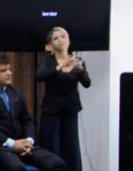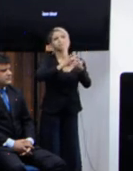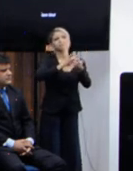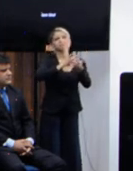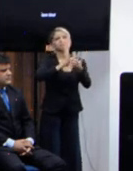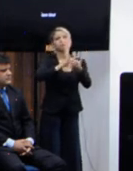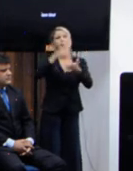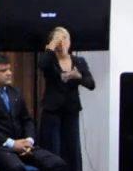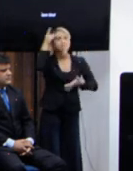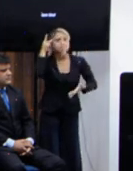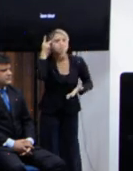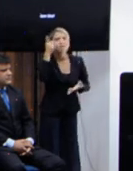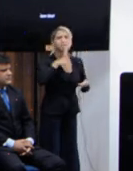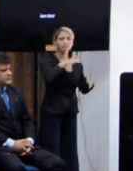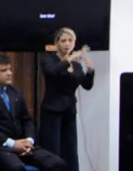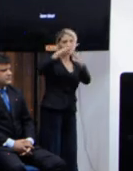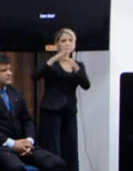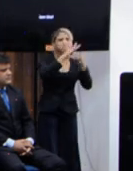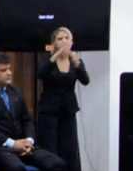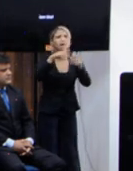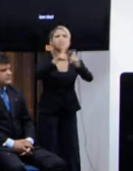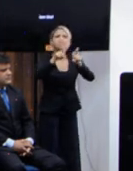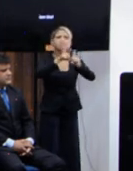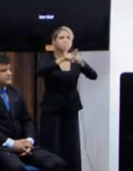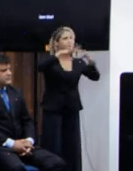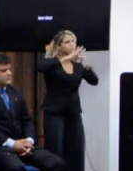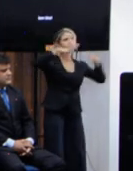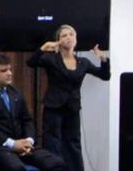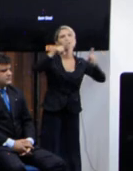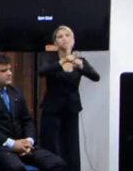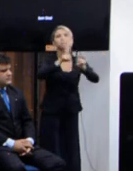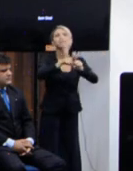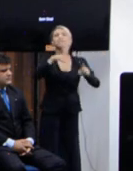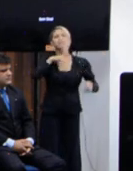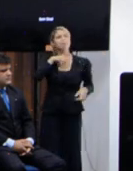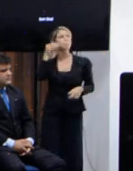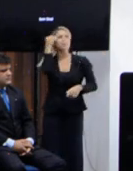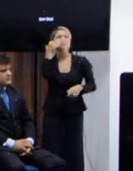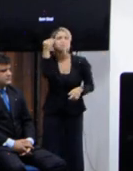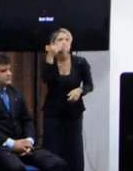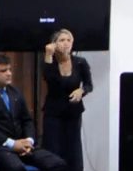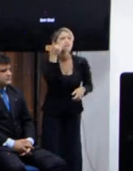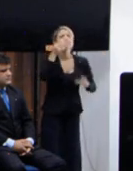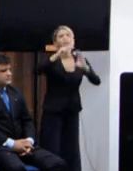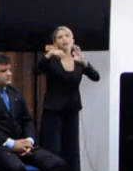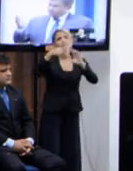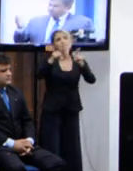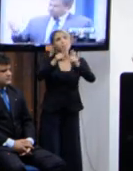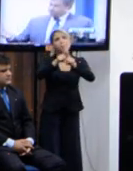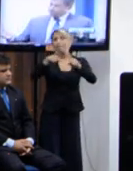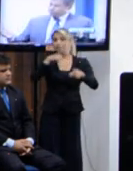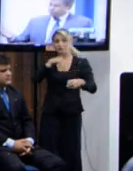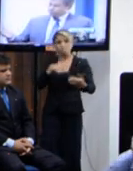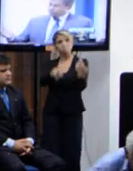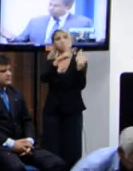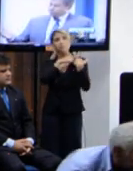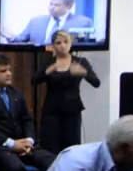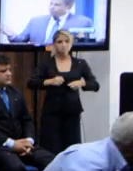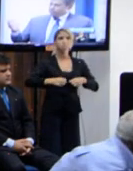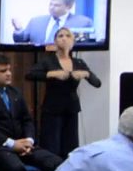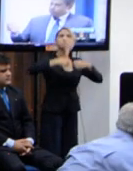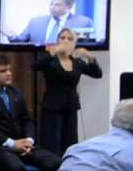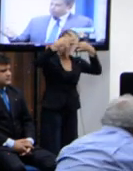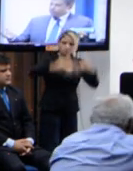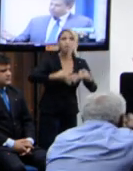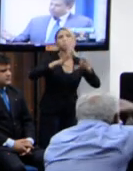mesmo tempo harmônico. A sua experiência enquanto decano dessa casa traz consigo uma responsabilidade muito grande,